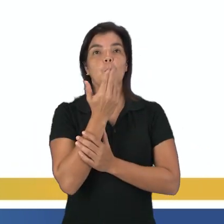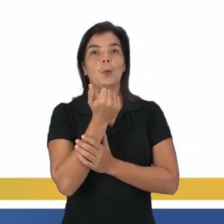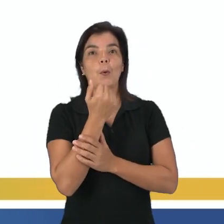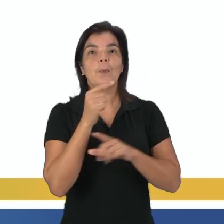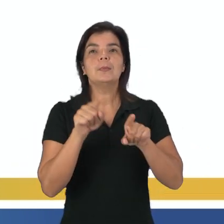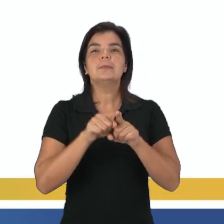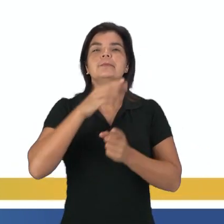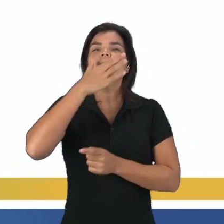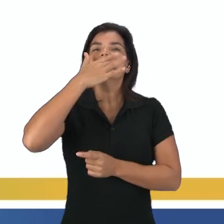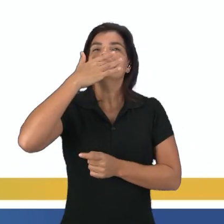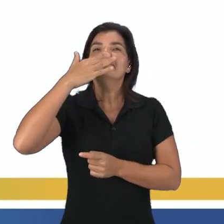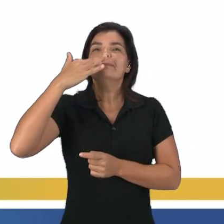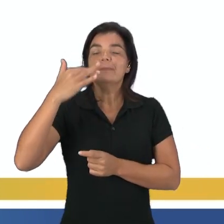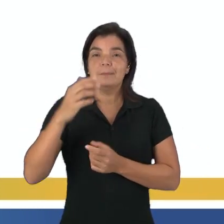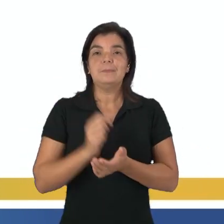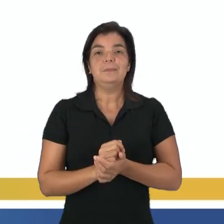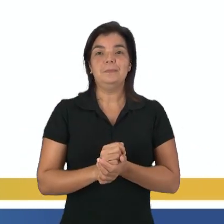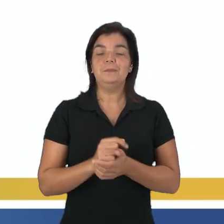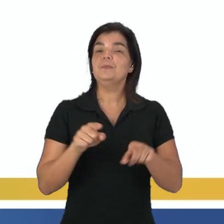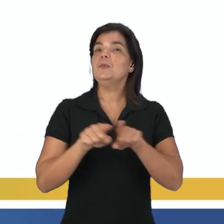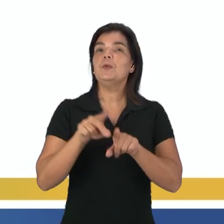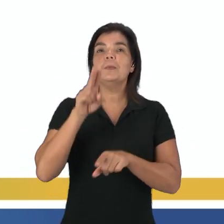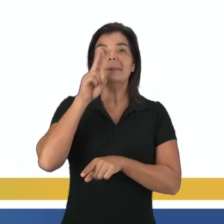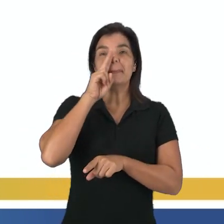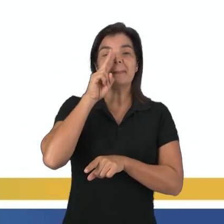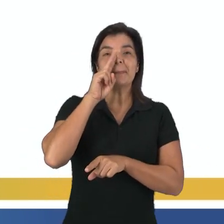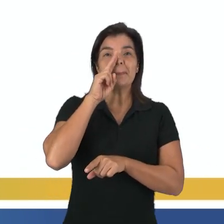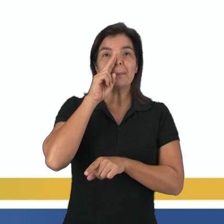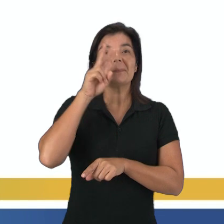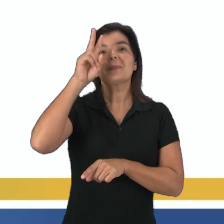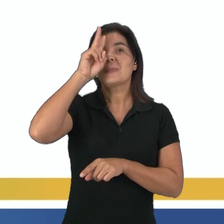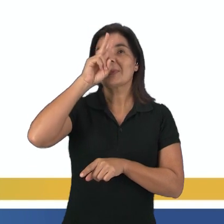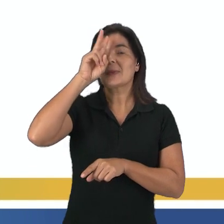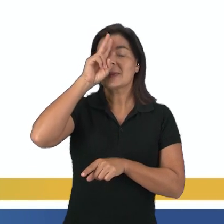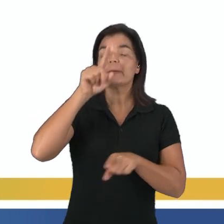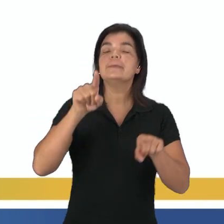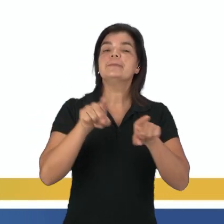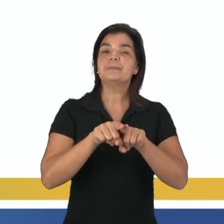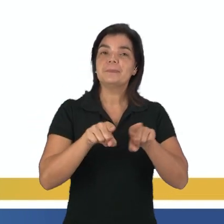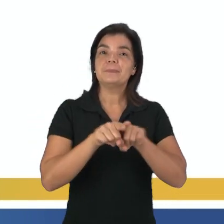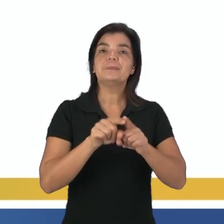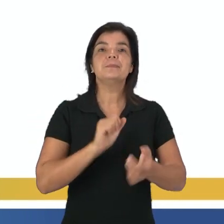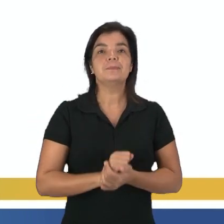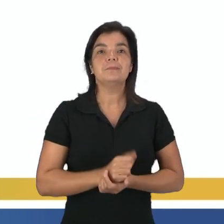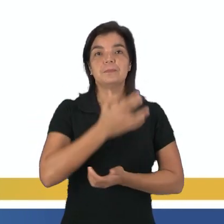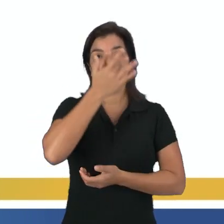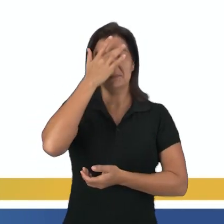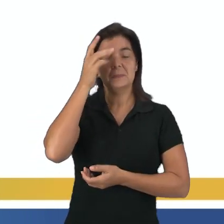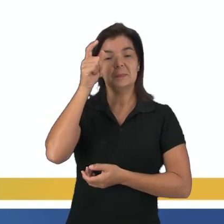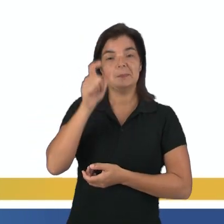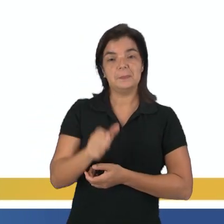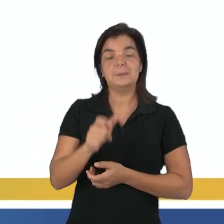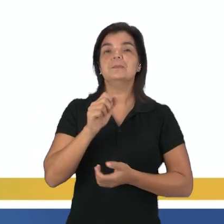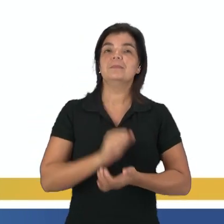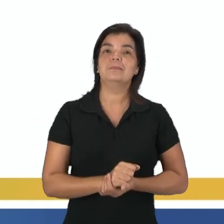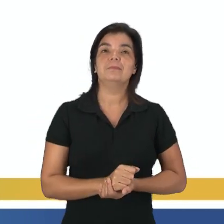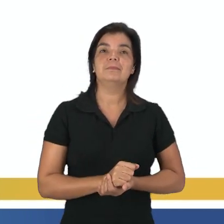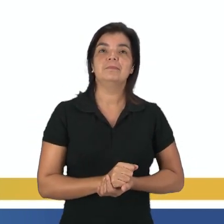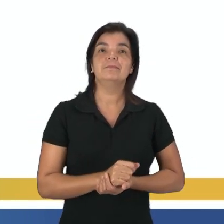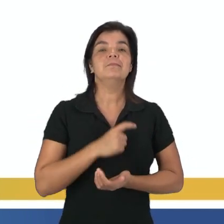o cheiro de um biscoitinho desse pode trazer lembranças a uma pessoa,